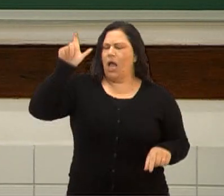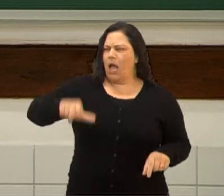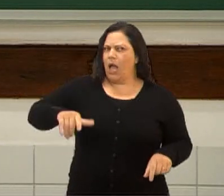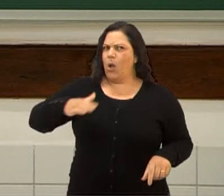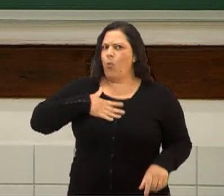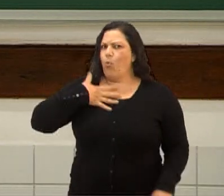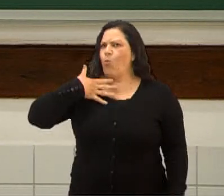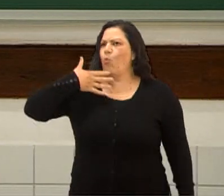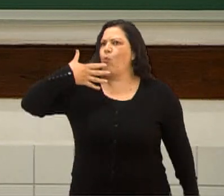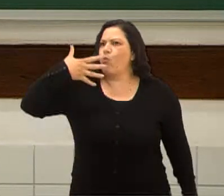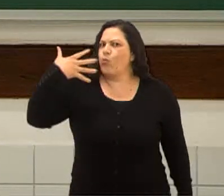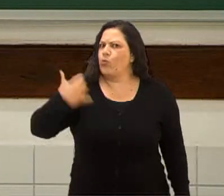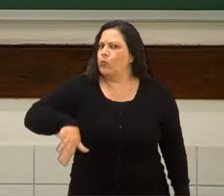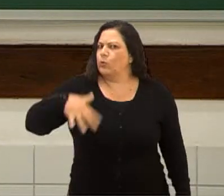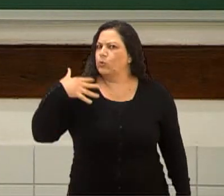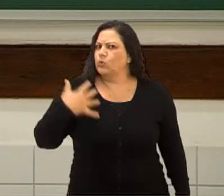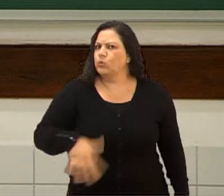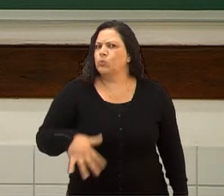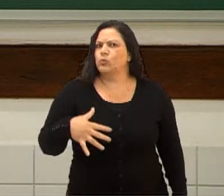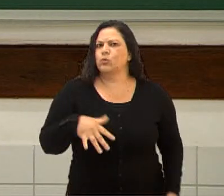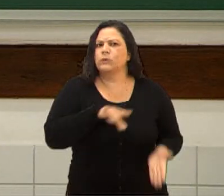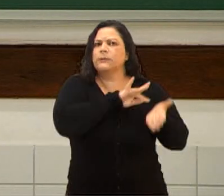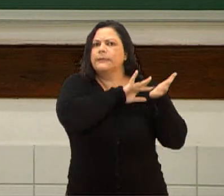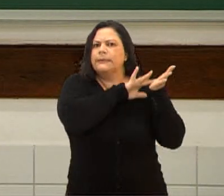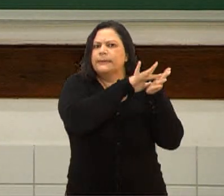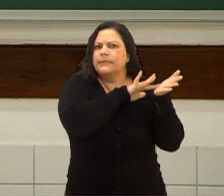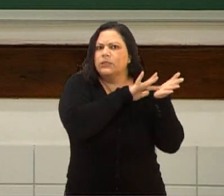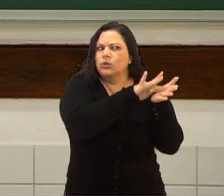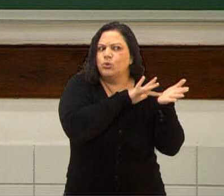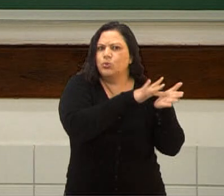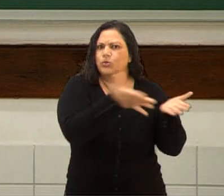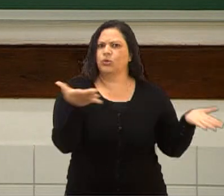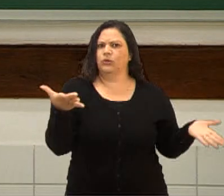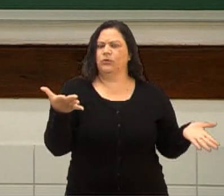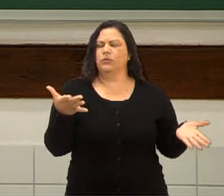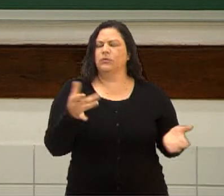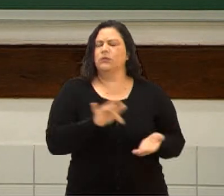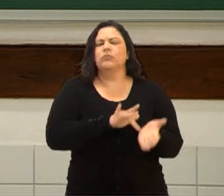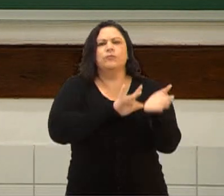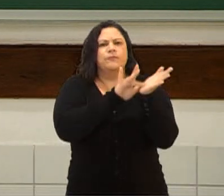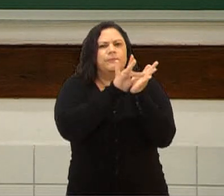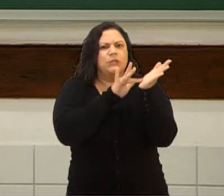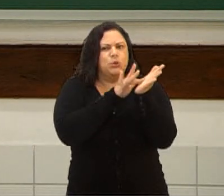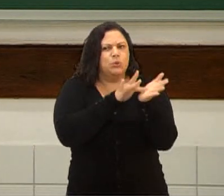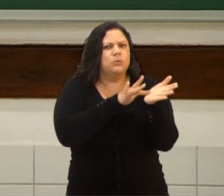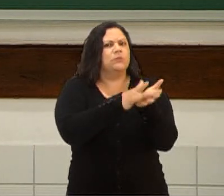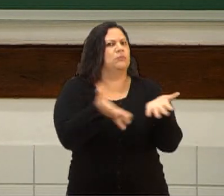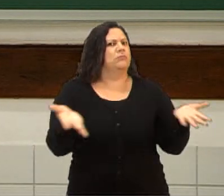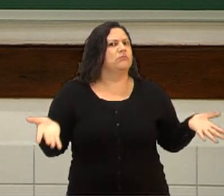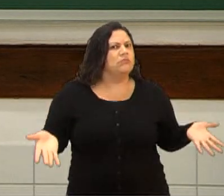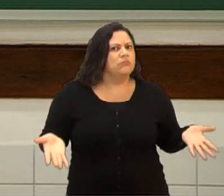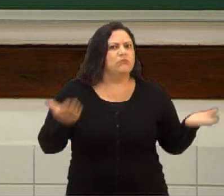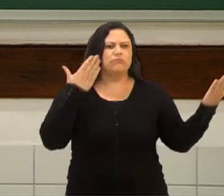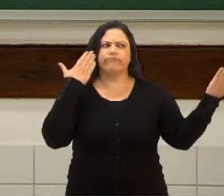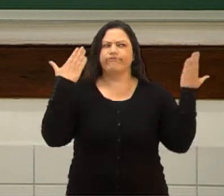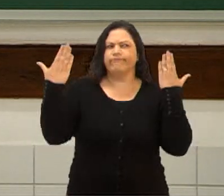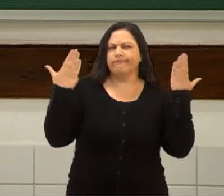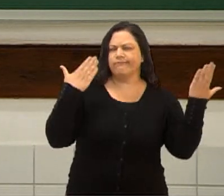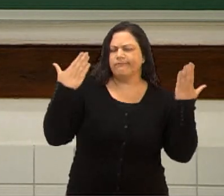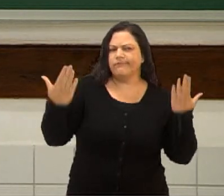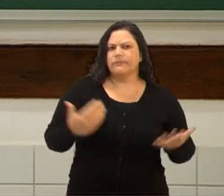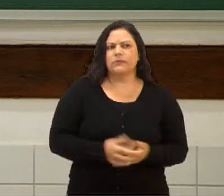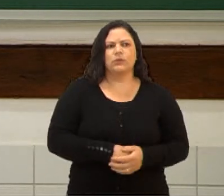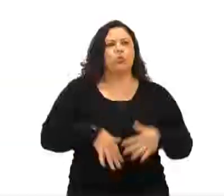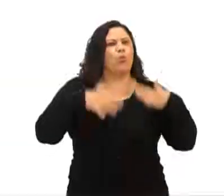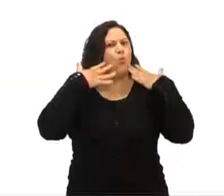revelou um trapaceiro. O cheater ali quer dizer trapaceiro, um enganador. É? Aí a outra pessoa responde,